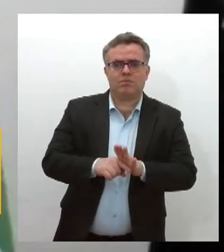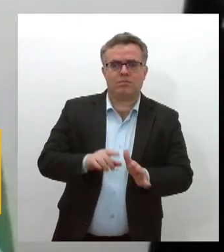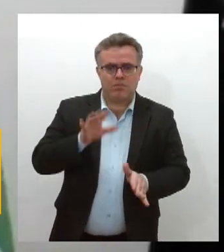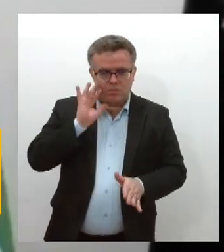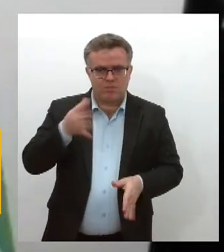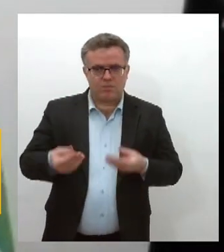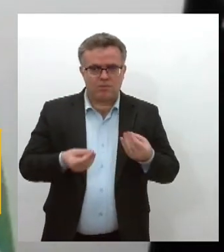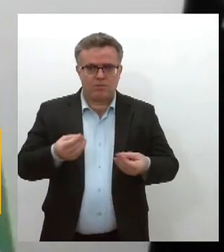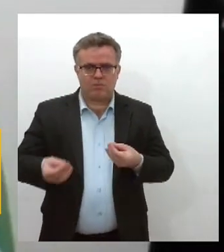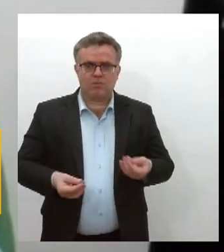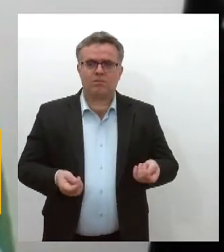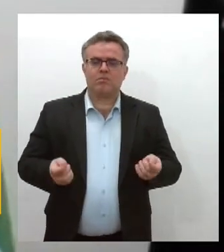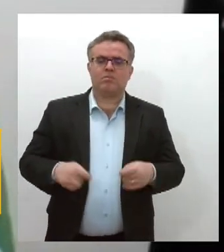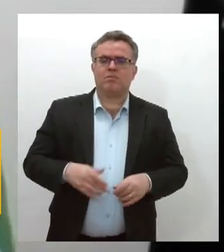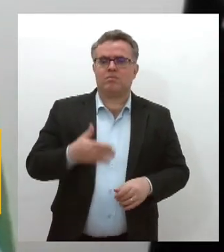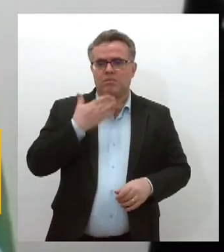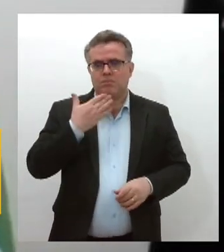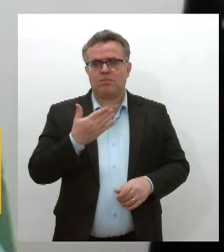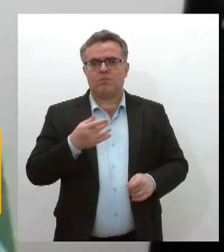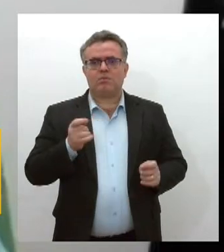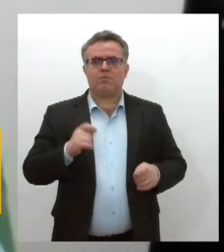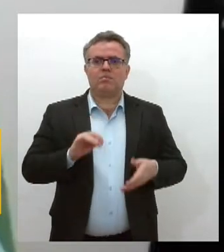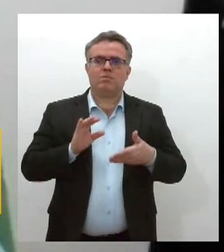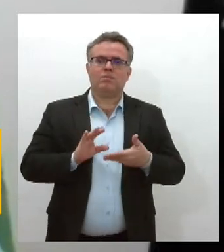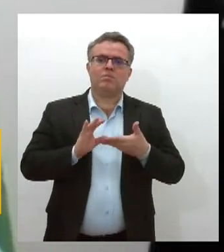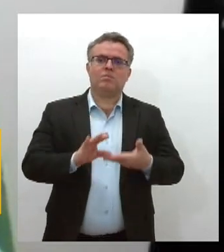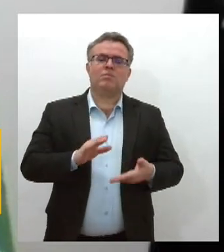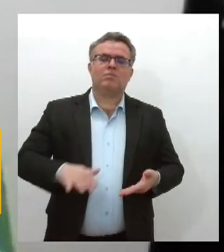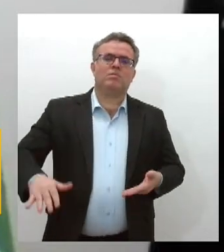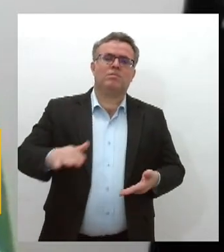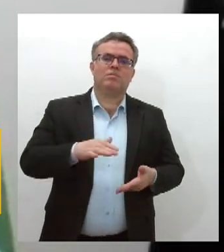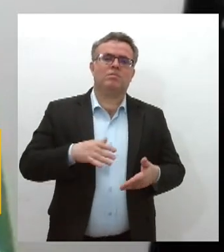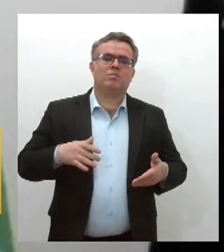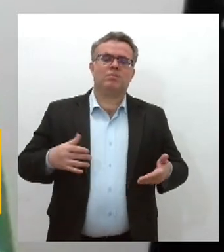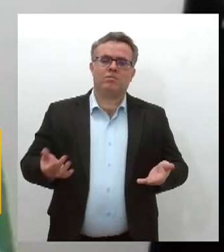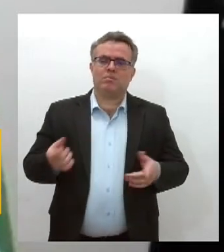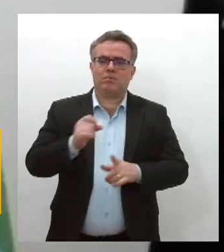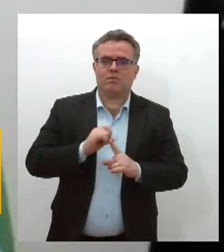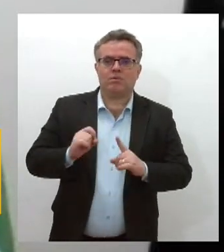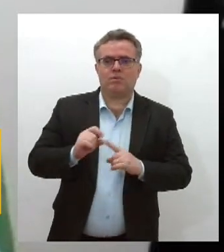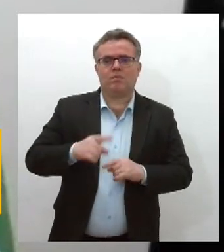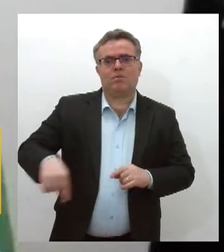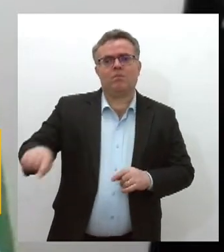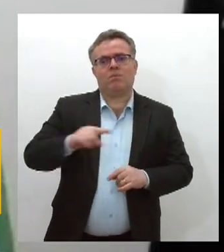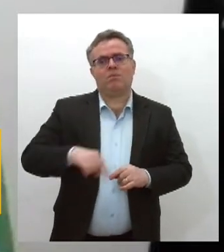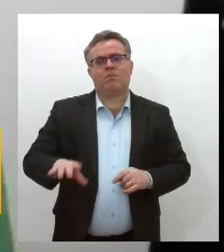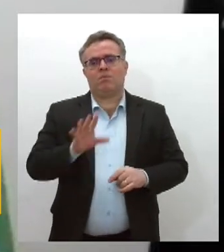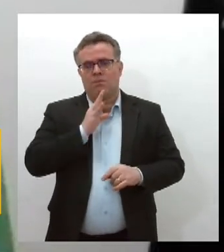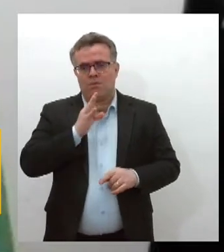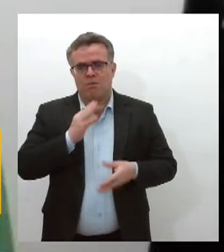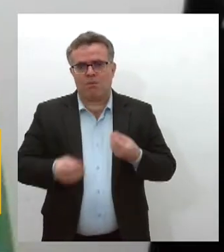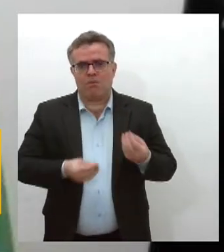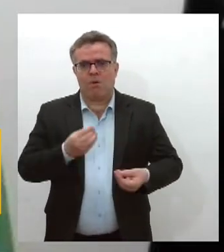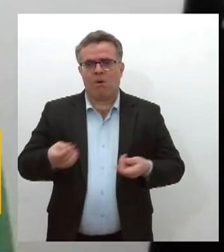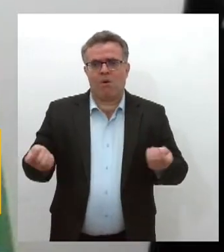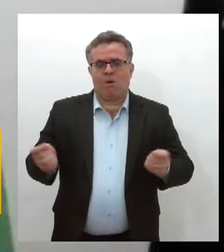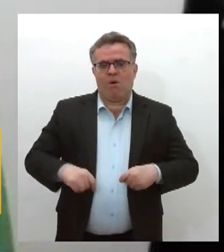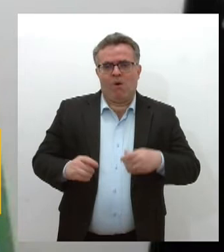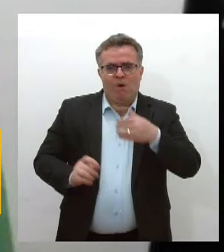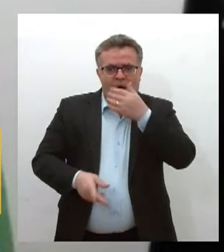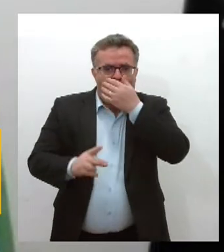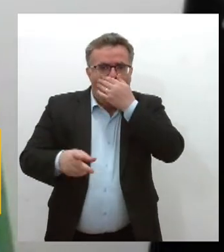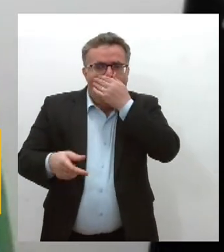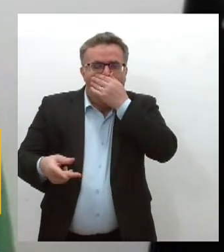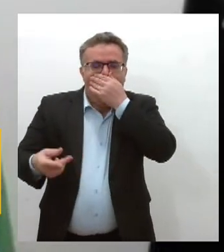e solicitar e fazer investimento dentro das suas cidades. A população precisa se conhecer e o político, o município,